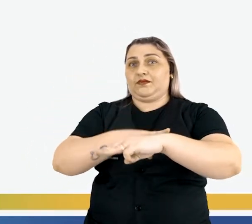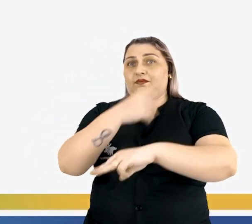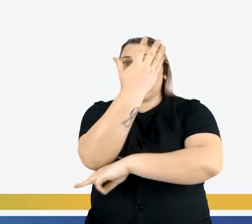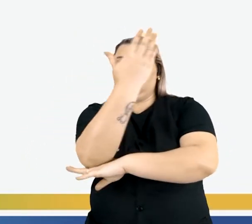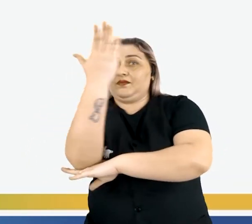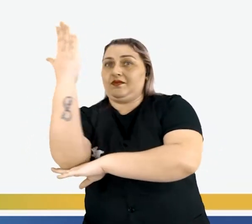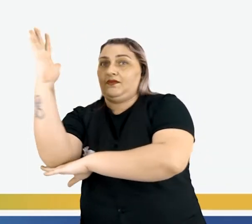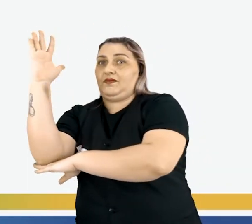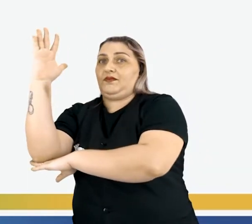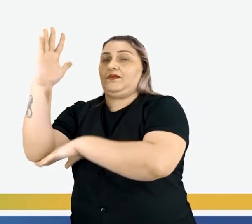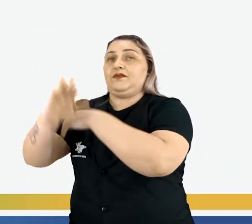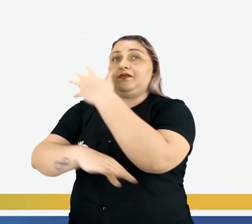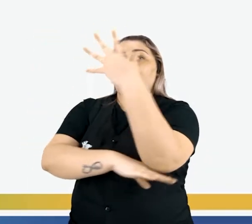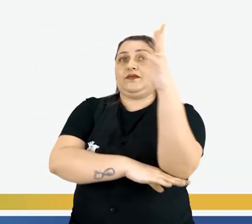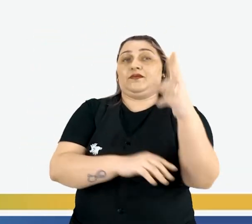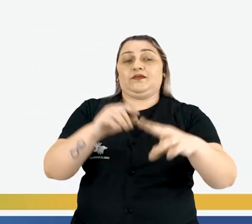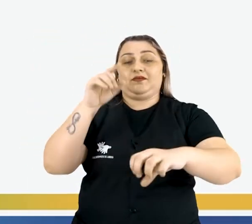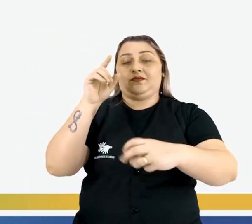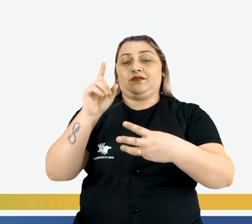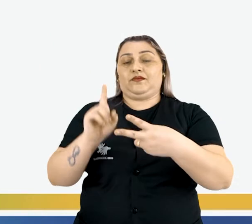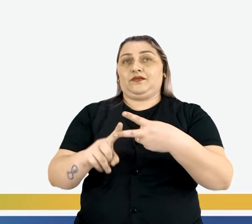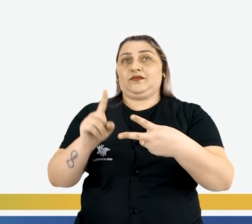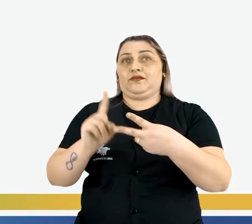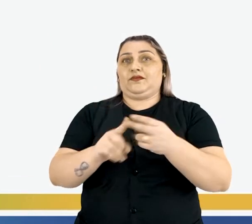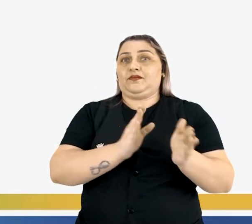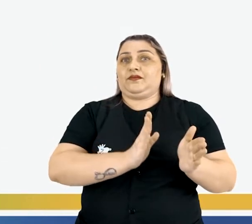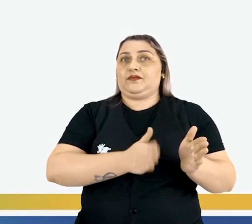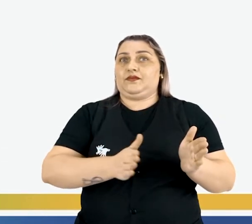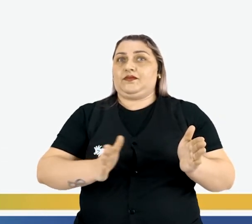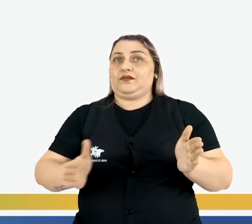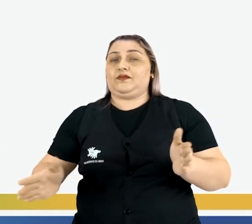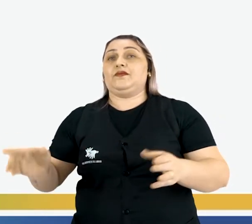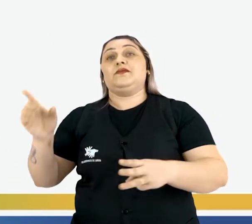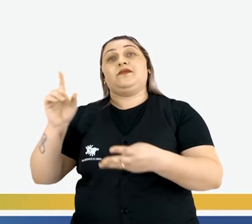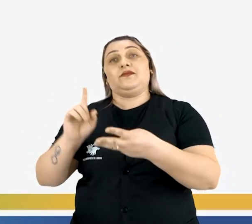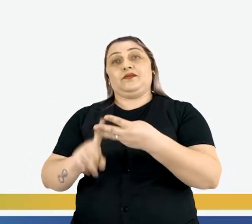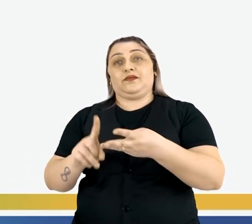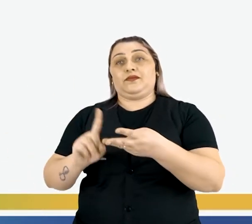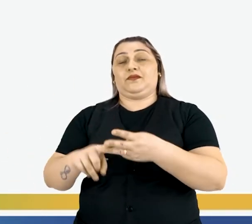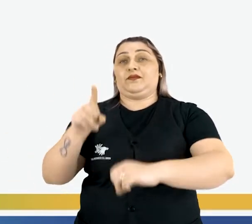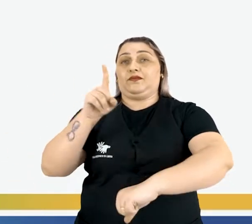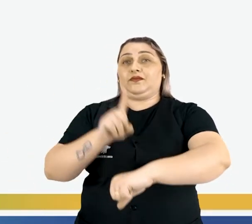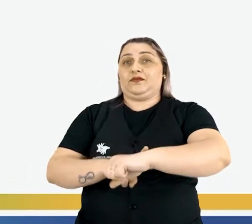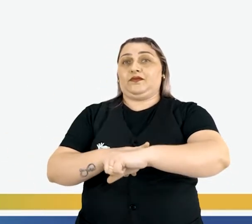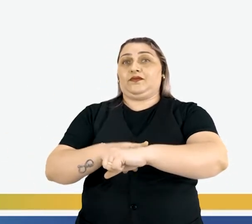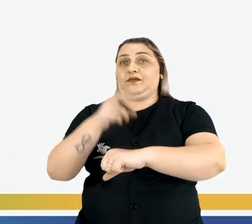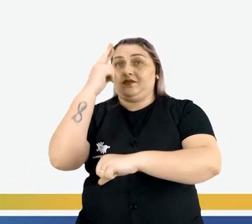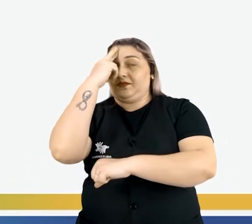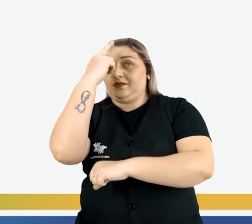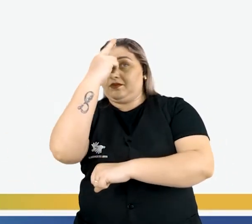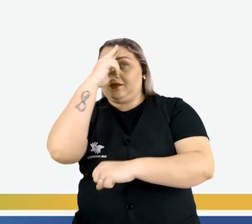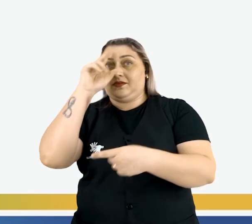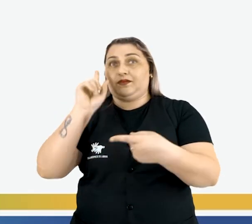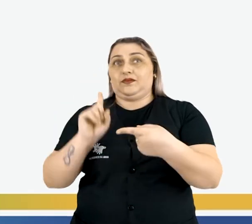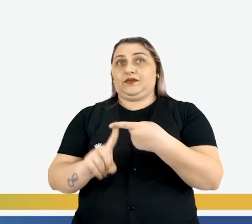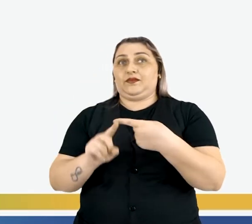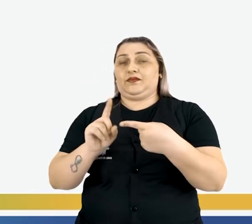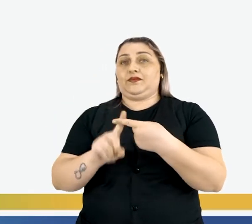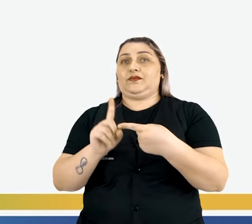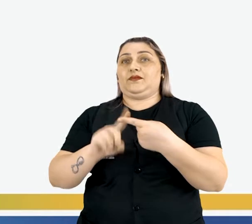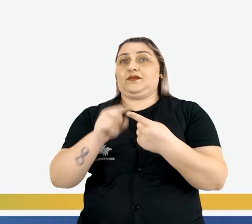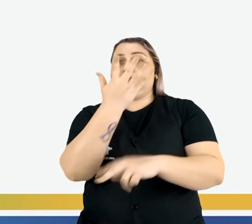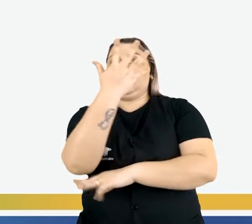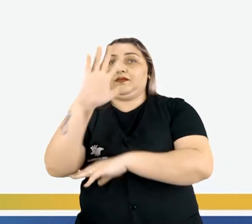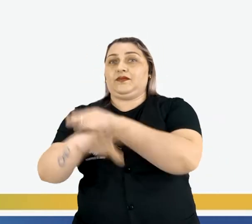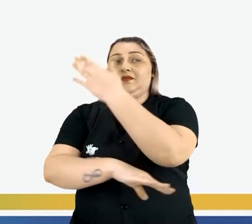natureza, o tempo cronológico e o tempo histórico. O tempo da natureza